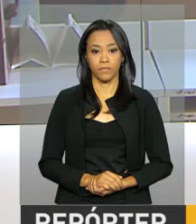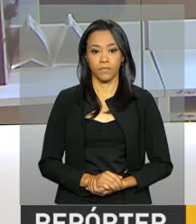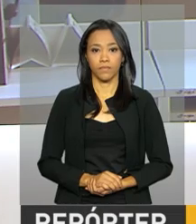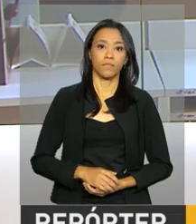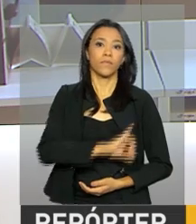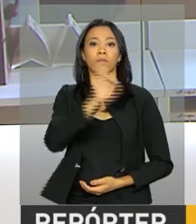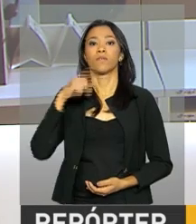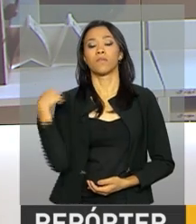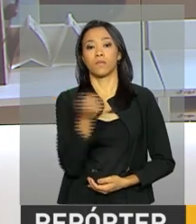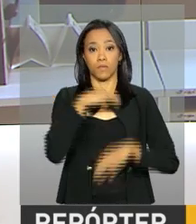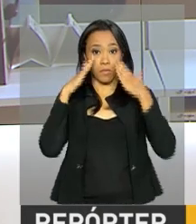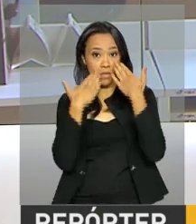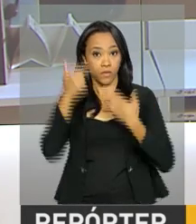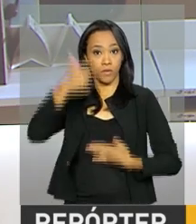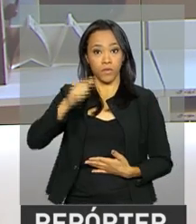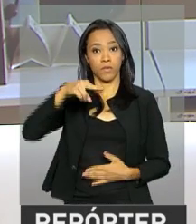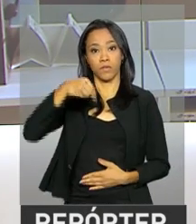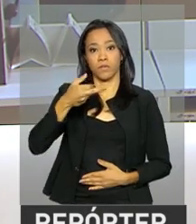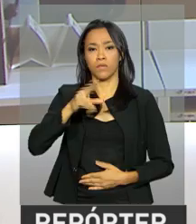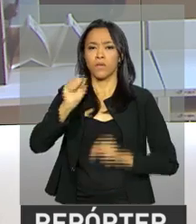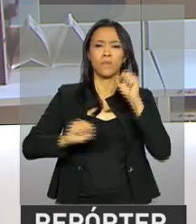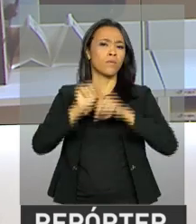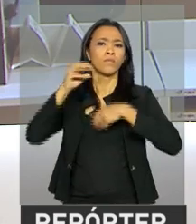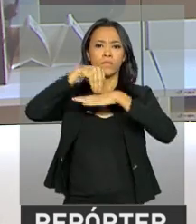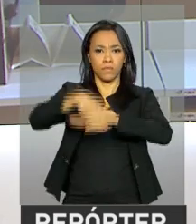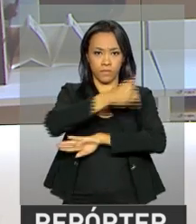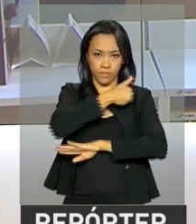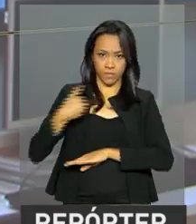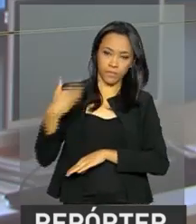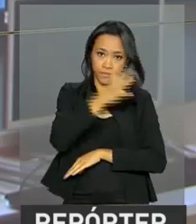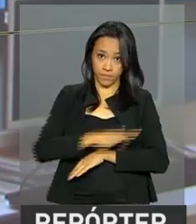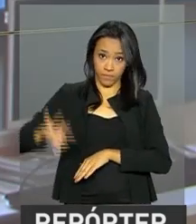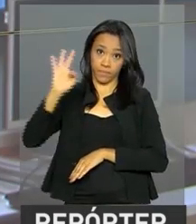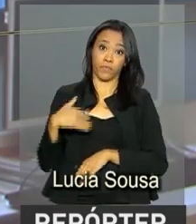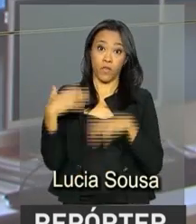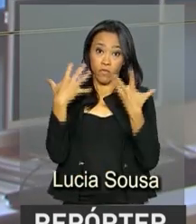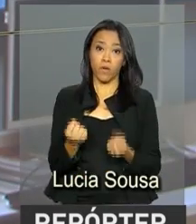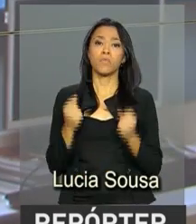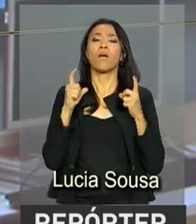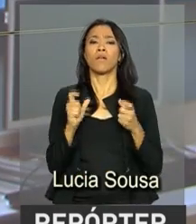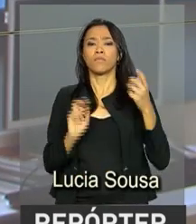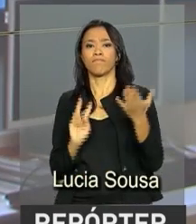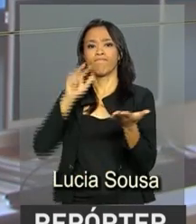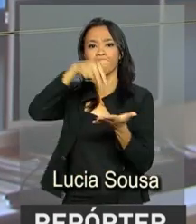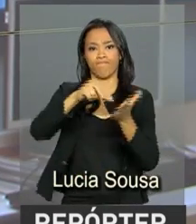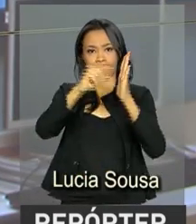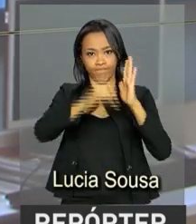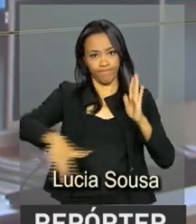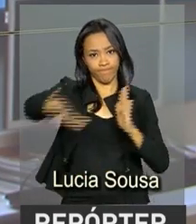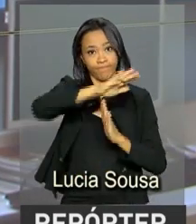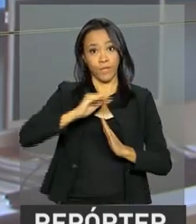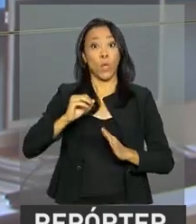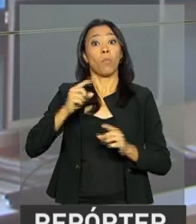Olá estamos de volta com o repórter NBR e as notícias do governo federal e vamos direto ao Palácio do Planalto porque o presidente